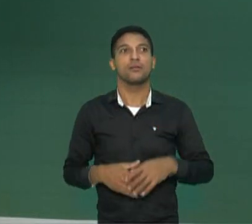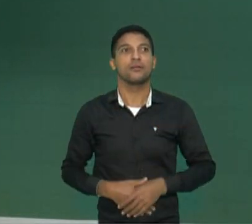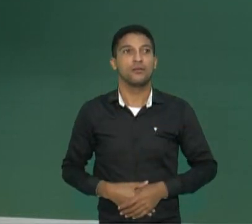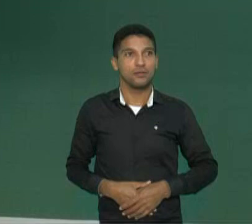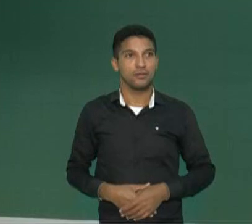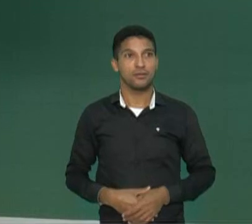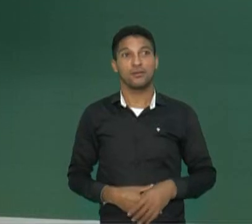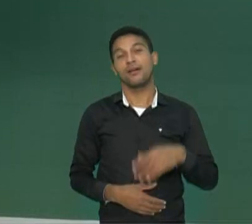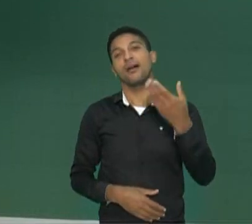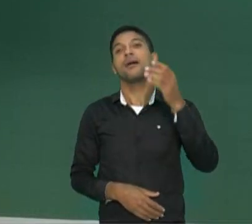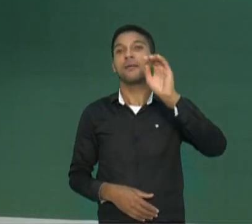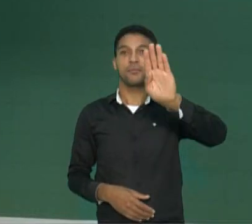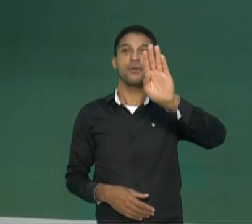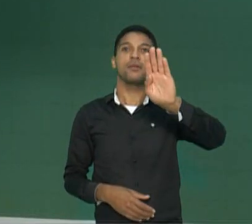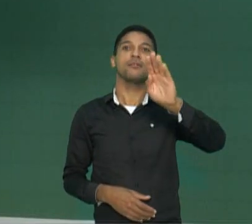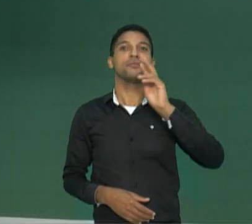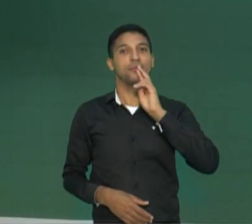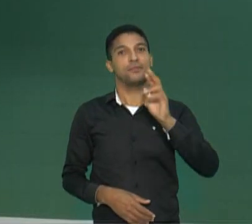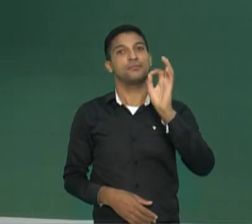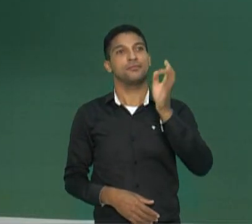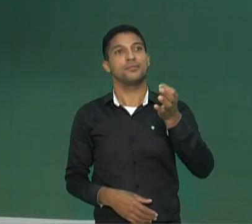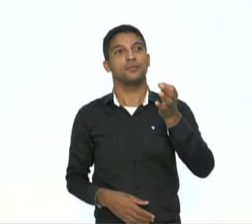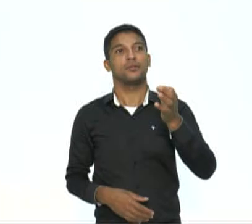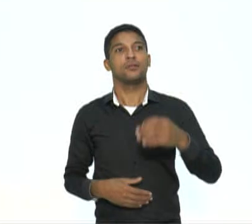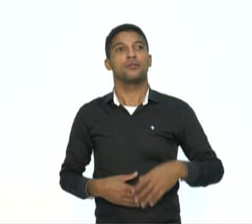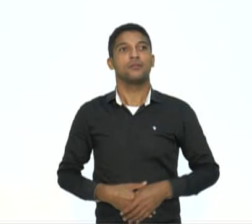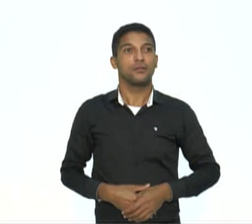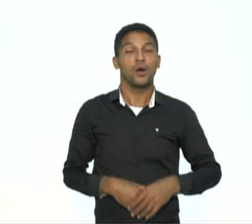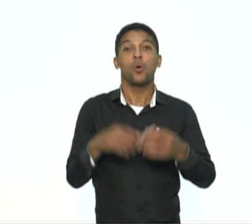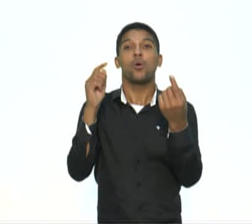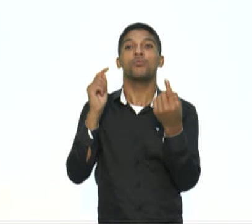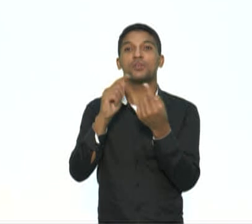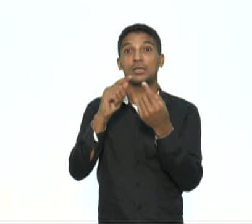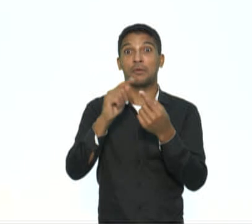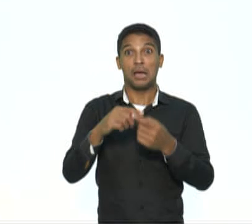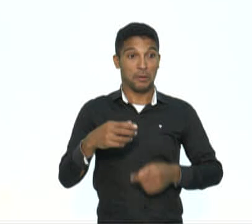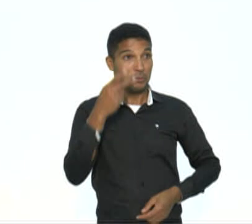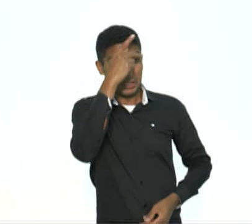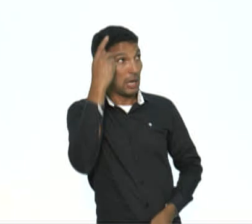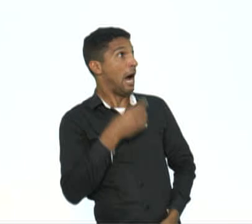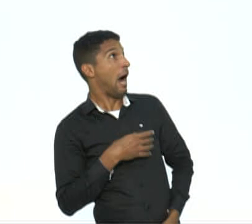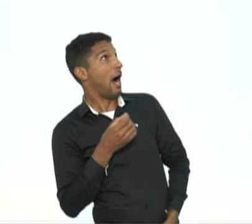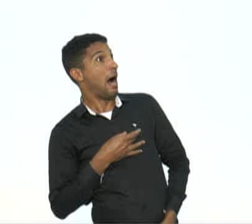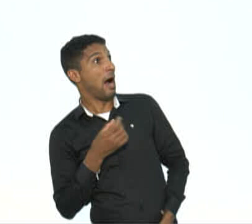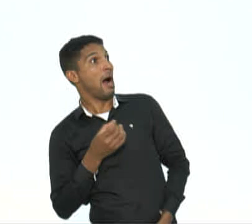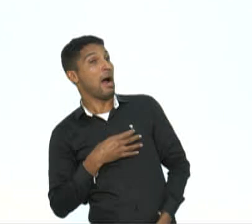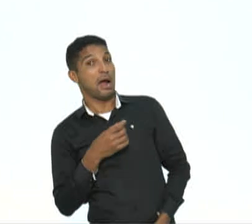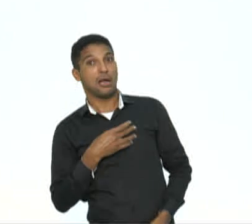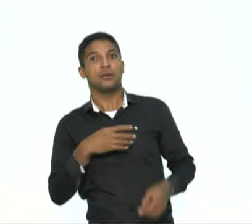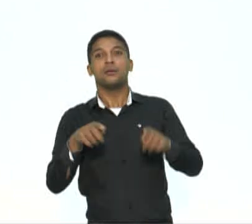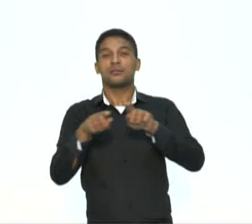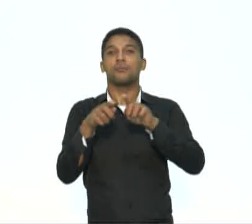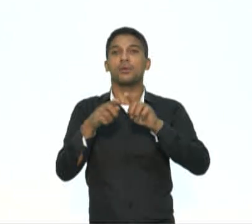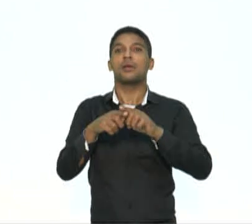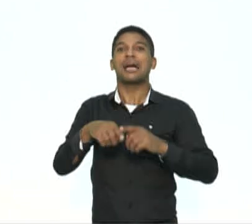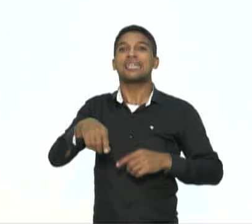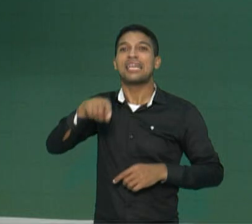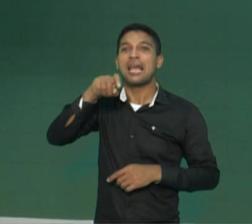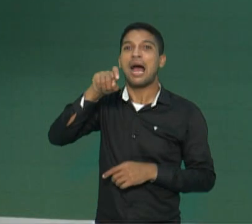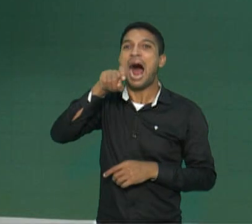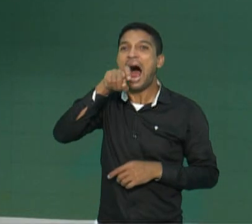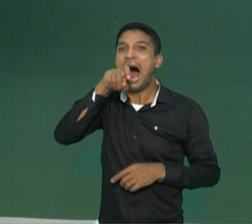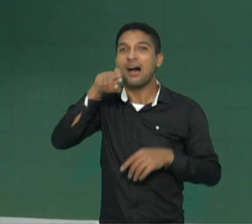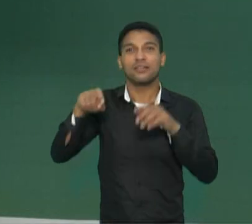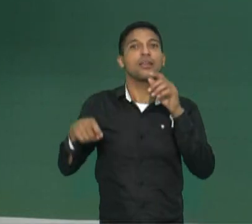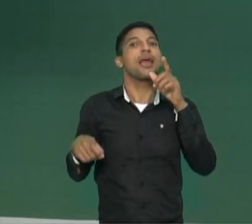vai marcar a alternativa B, né, pessoal? Então, a função de causar medo nos fiéis e também de escoar a água. Prosseguindo, só agora